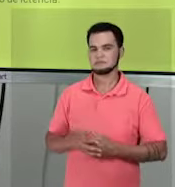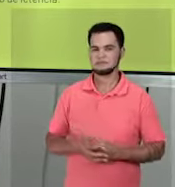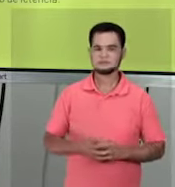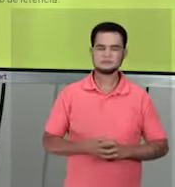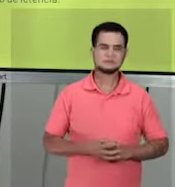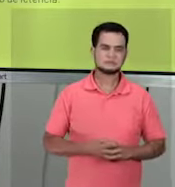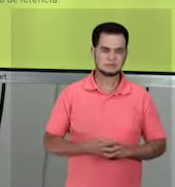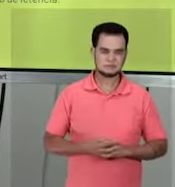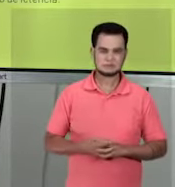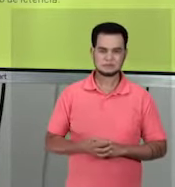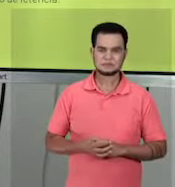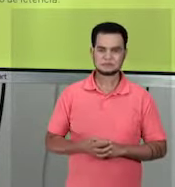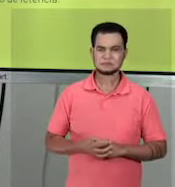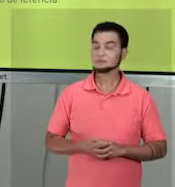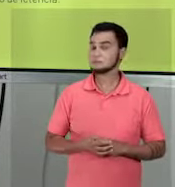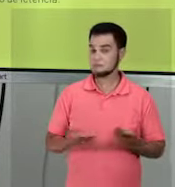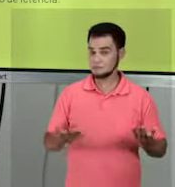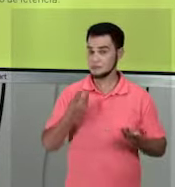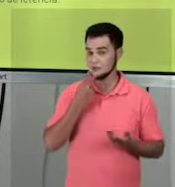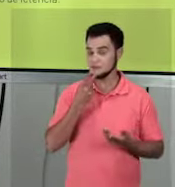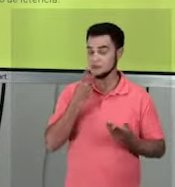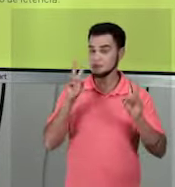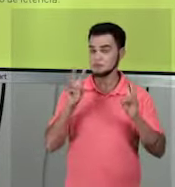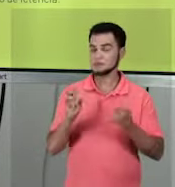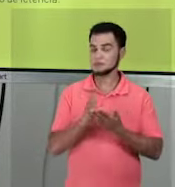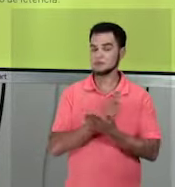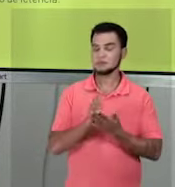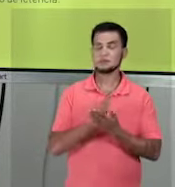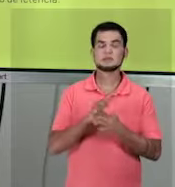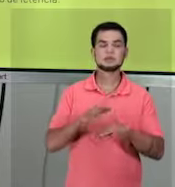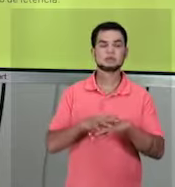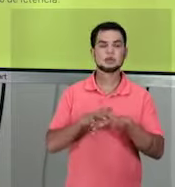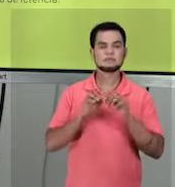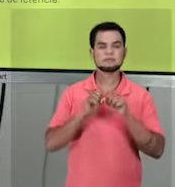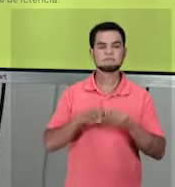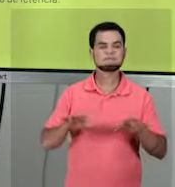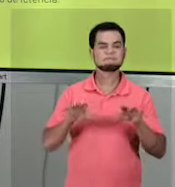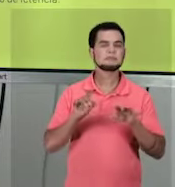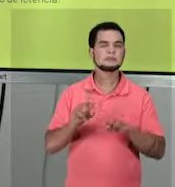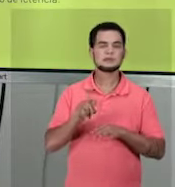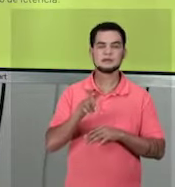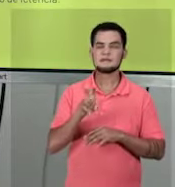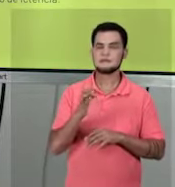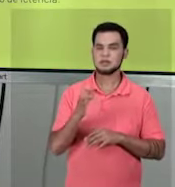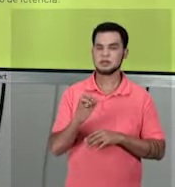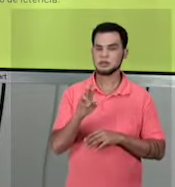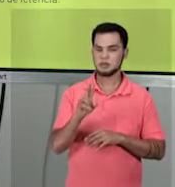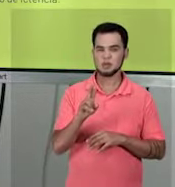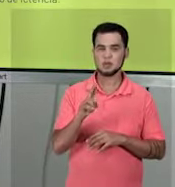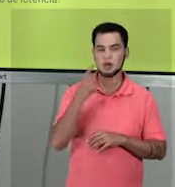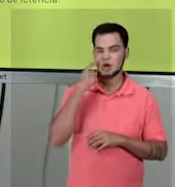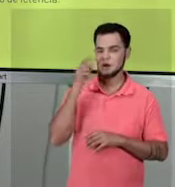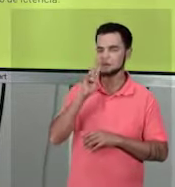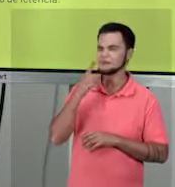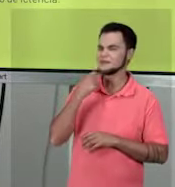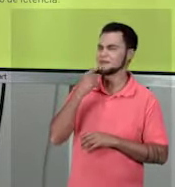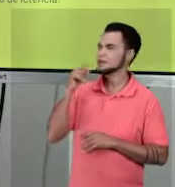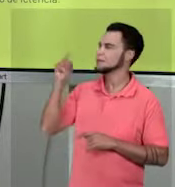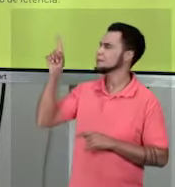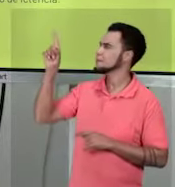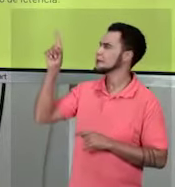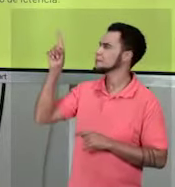gente vai falar de algumas doenças que são transmitidas por vetores. A dengue, zika, chikungunya e